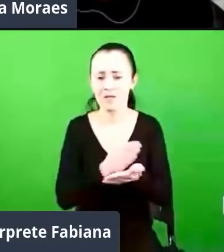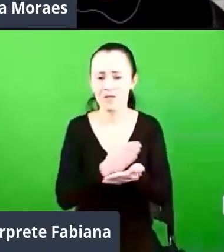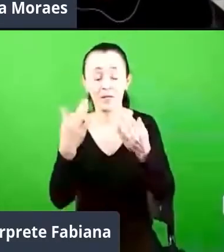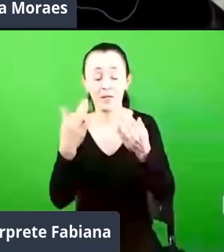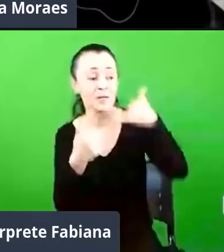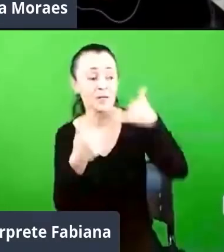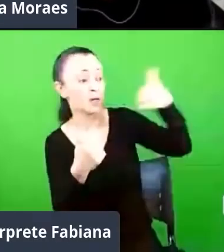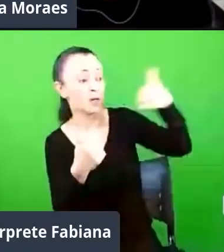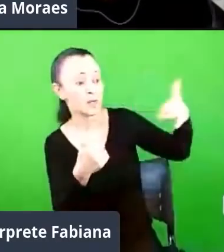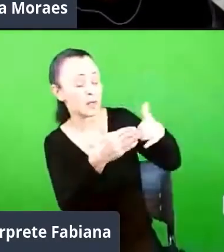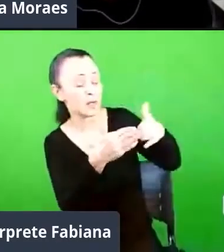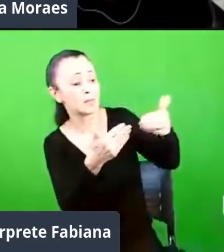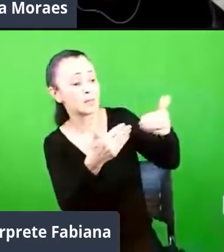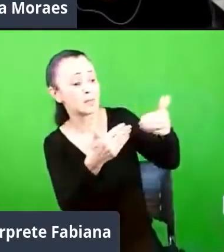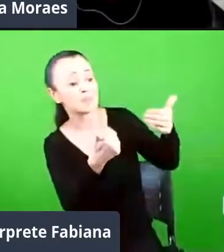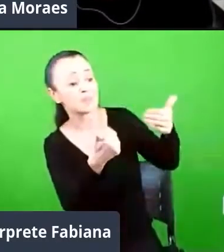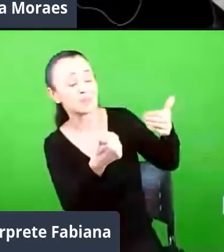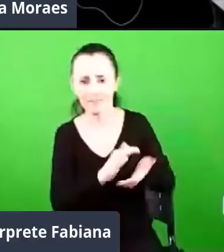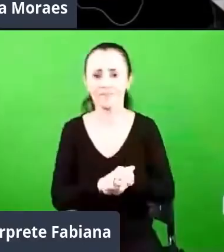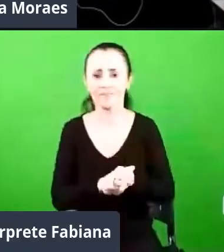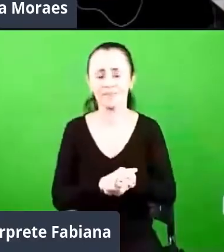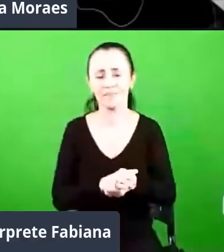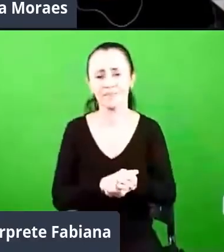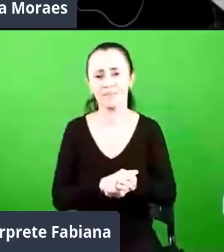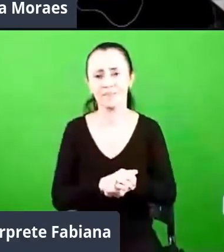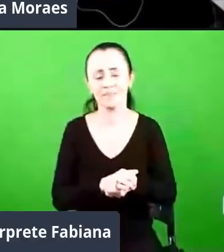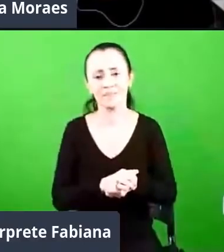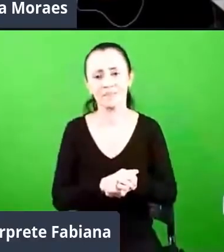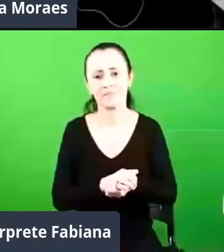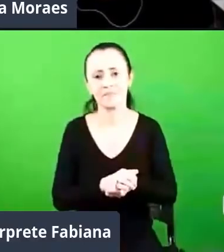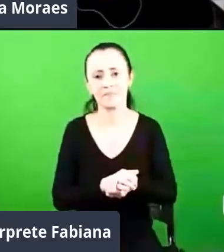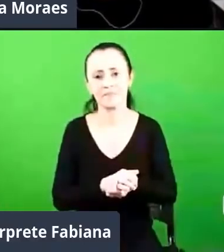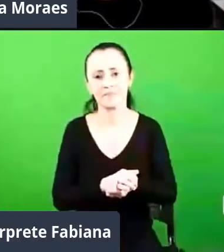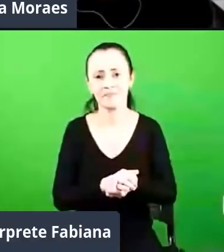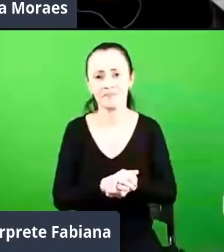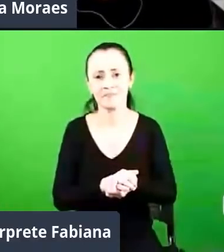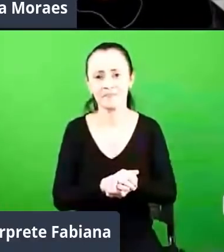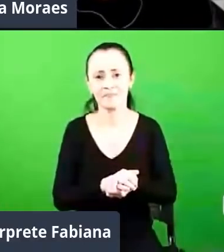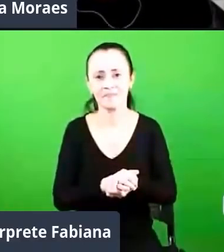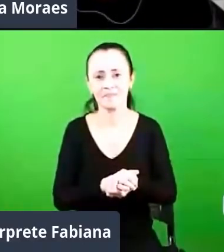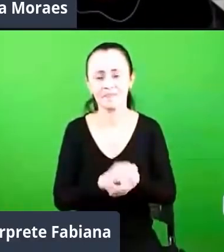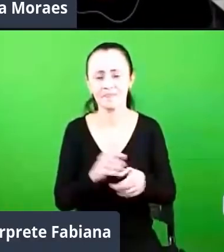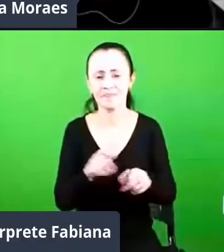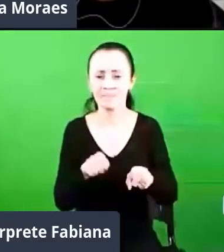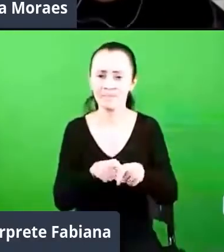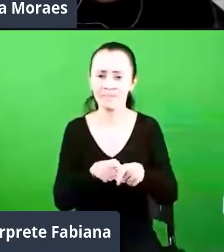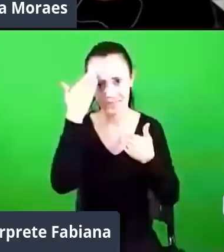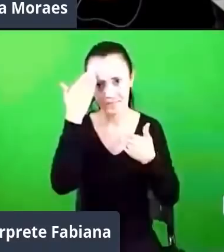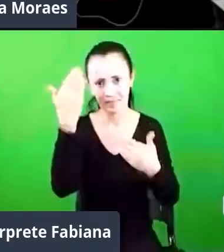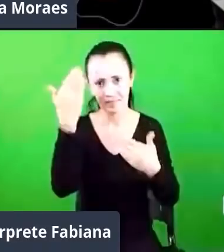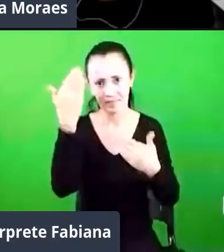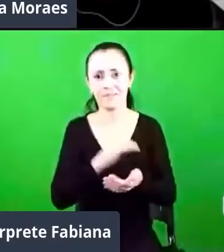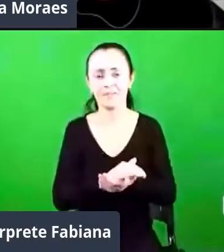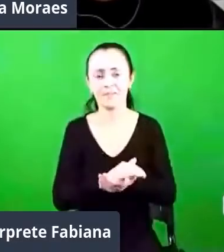estava vivenciando este momento. E eu quero agradecer os meus colegas,